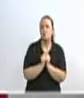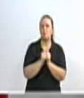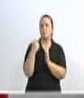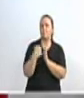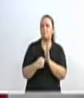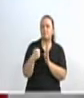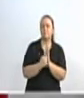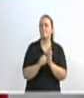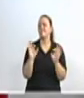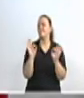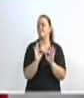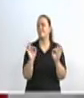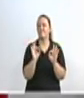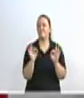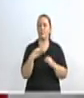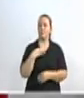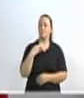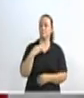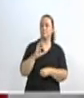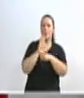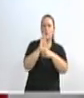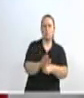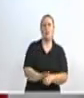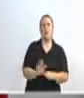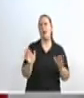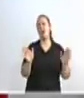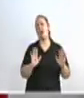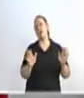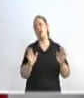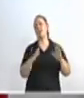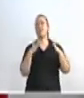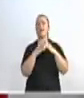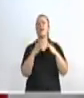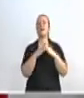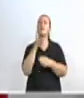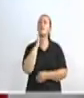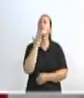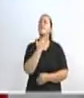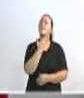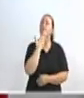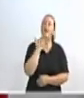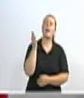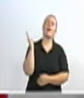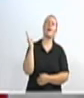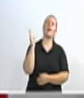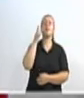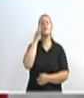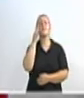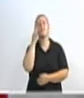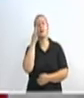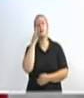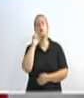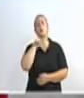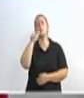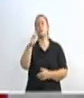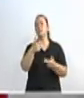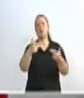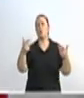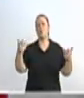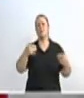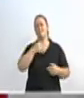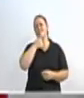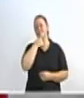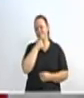na hora de ajudar, de colaborar, de participar, vamos ficar em casa assistindo a novela, né? Vamos ficar em casa assistindo, né?